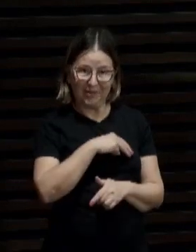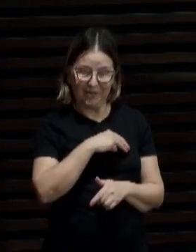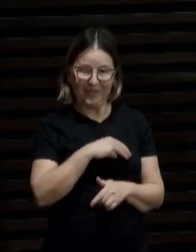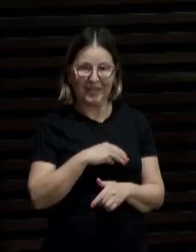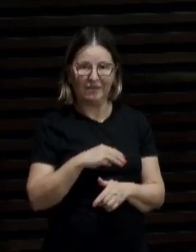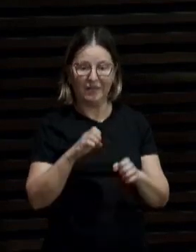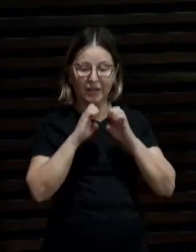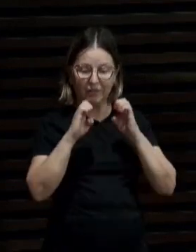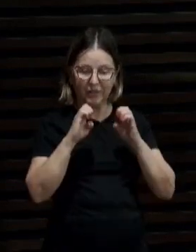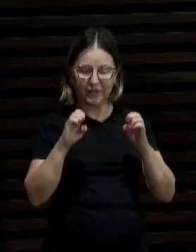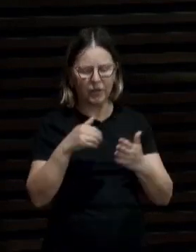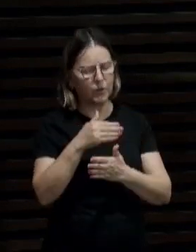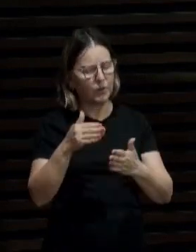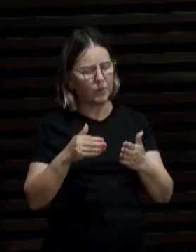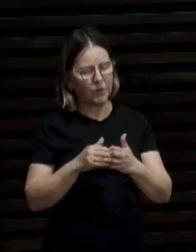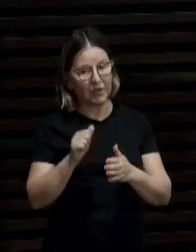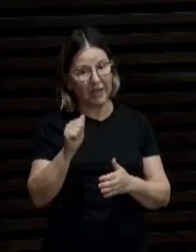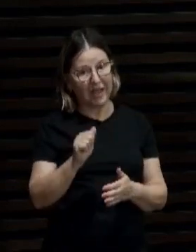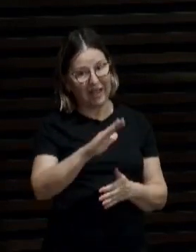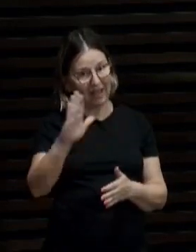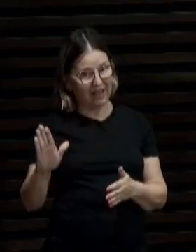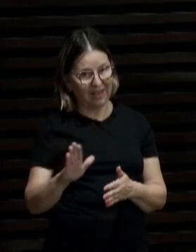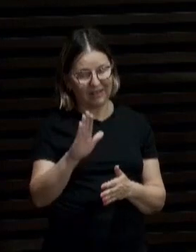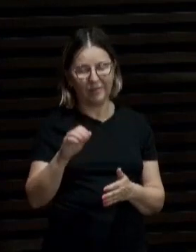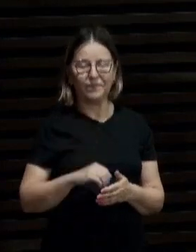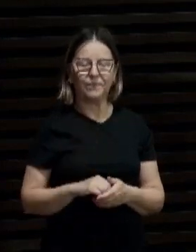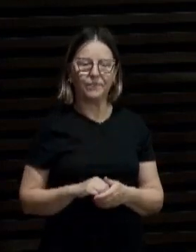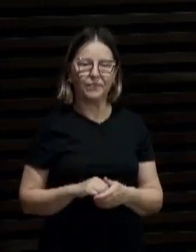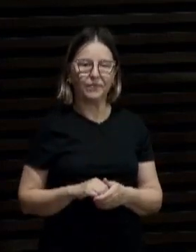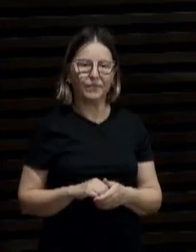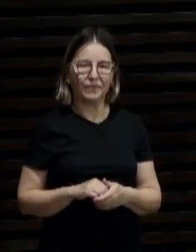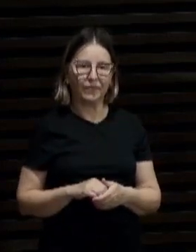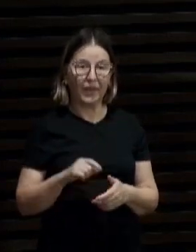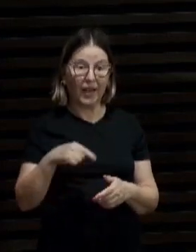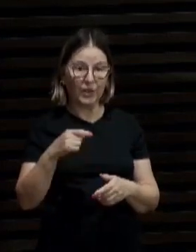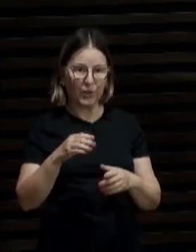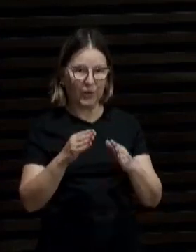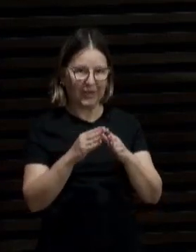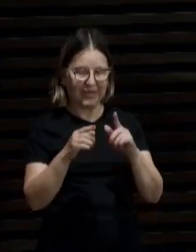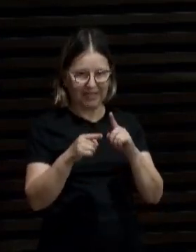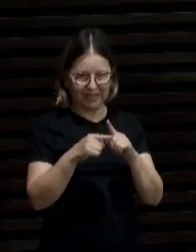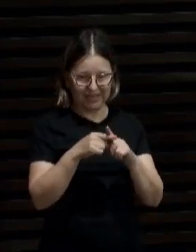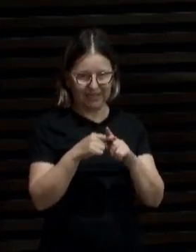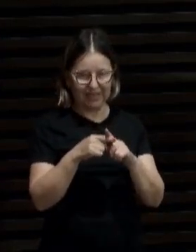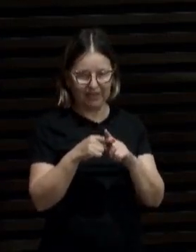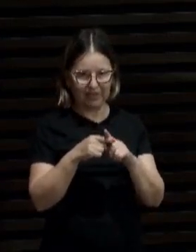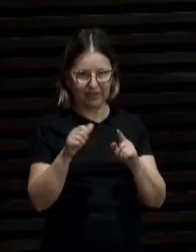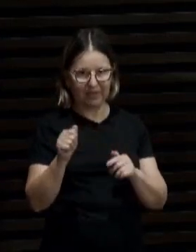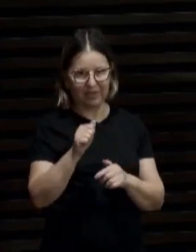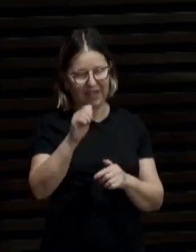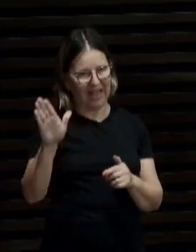a Ásia. Como já dissemos, né, as outras igrejas da Ásia, a quem Apocalipse for enviado, a saber,